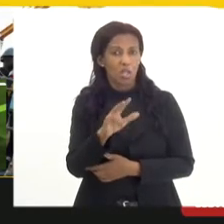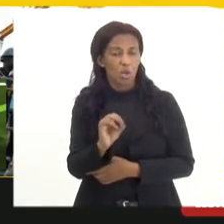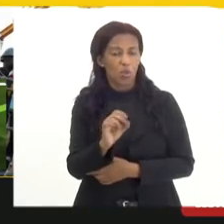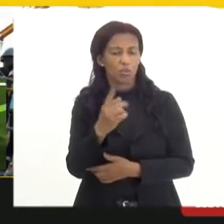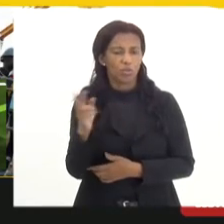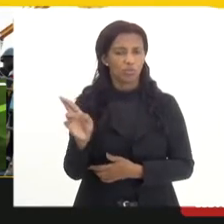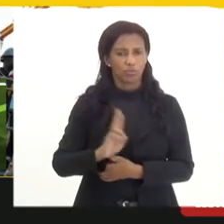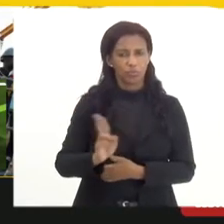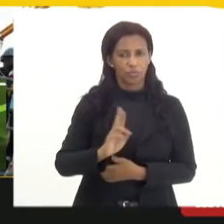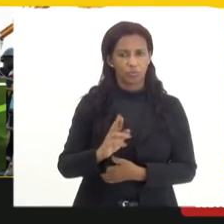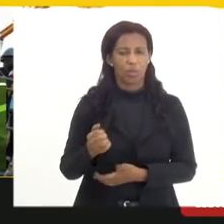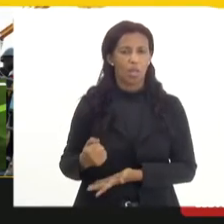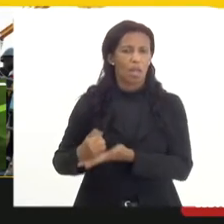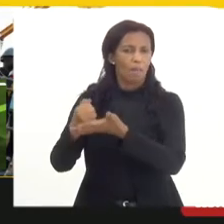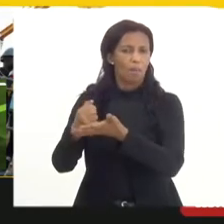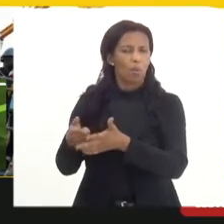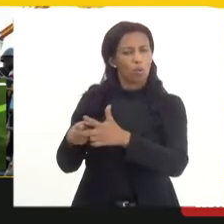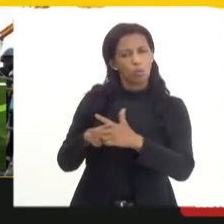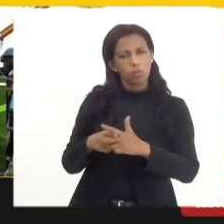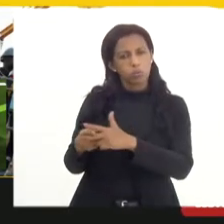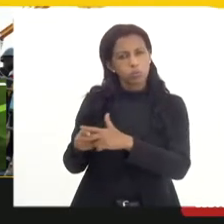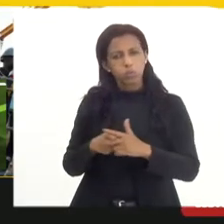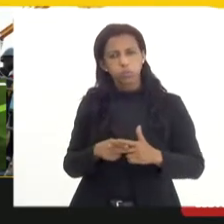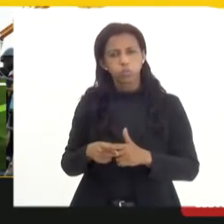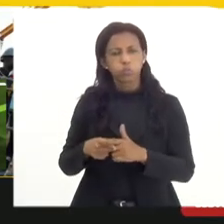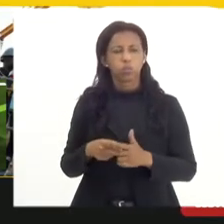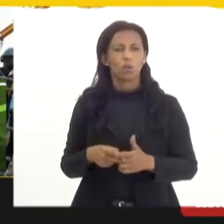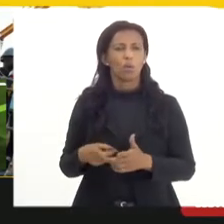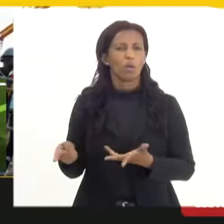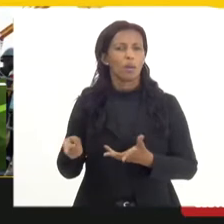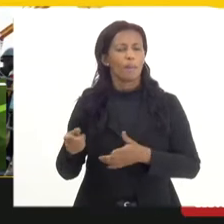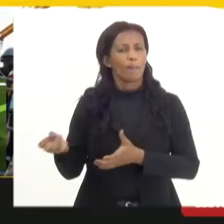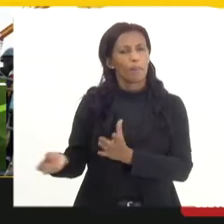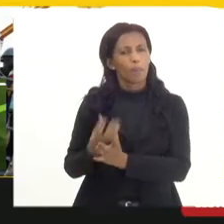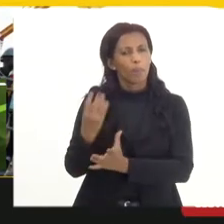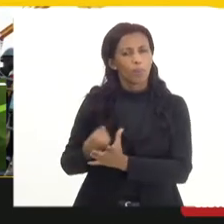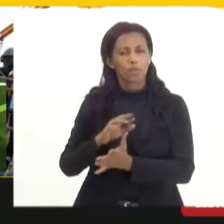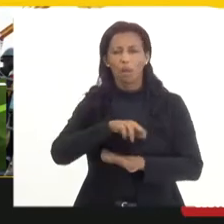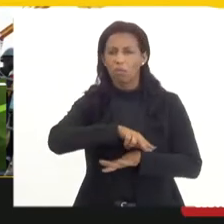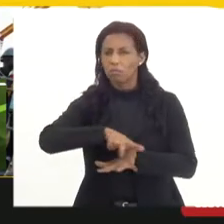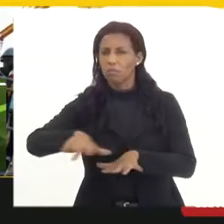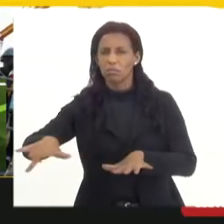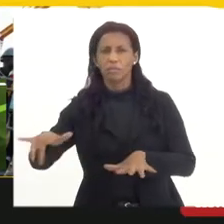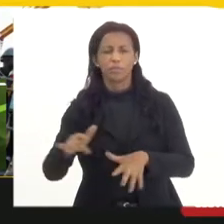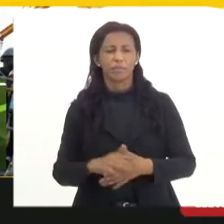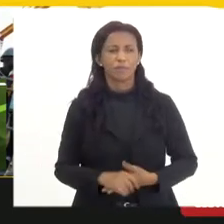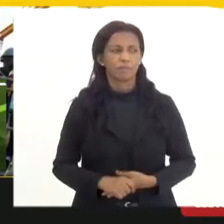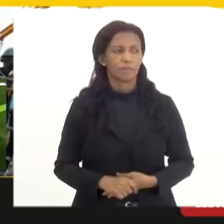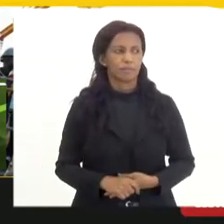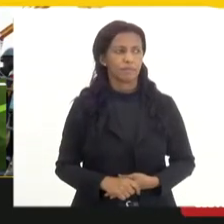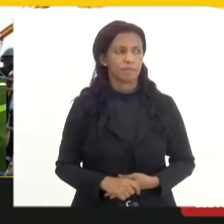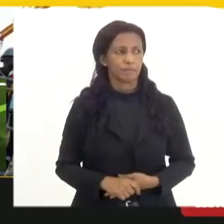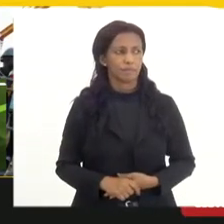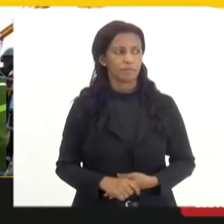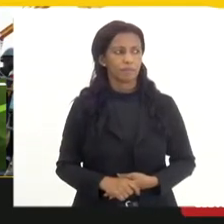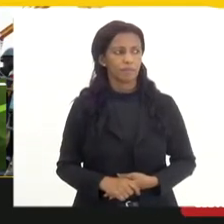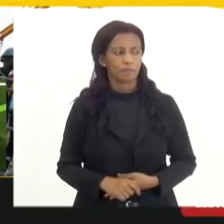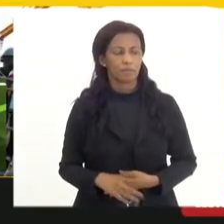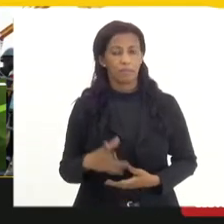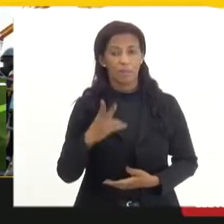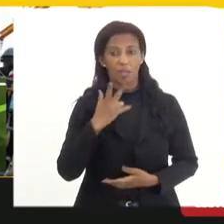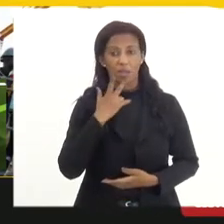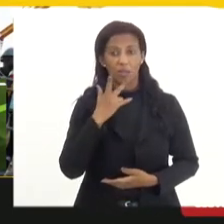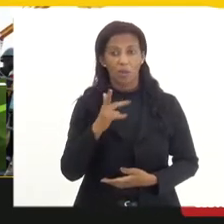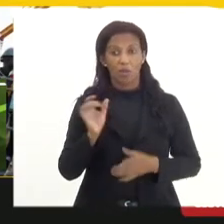apoio, operação, manutenção, escoamento da produção, etc. E eu me refiro aqui só aos ativos